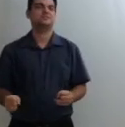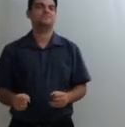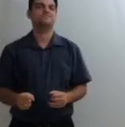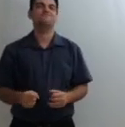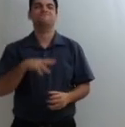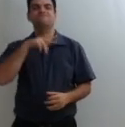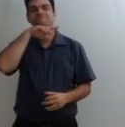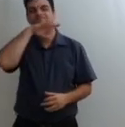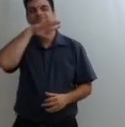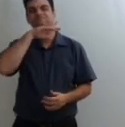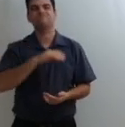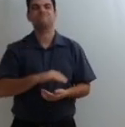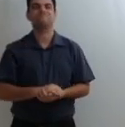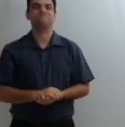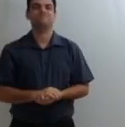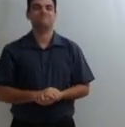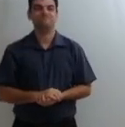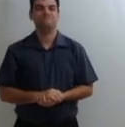essa decisão.